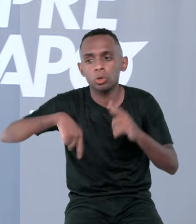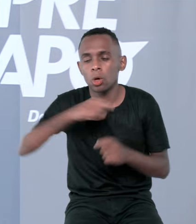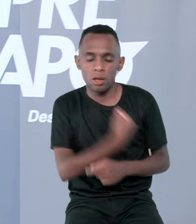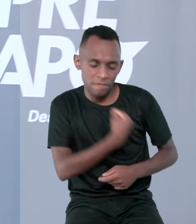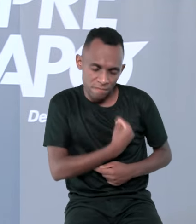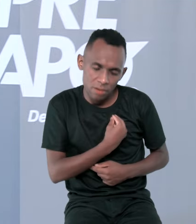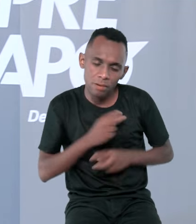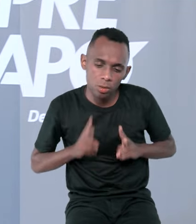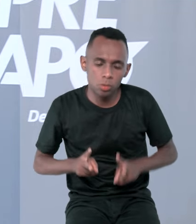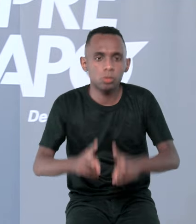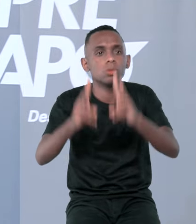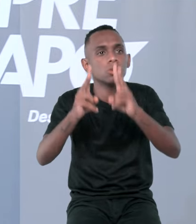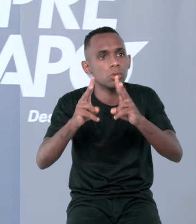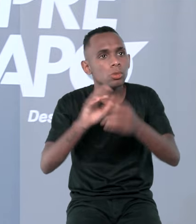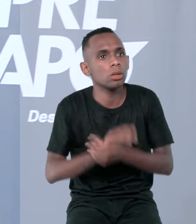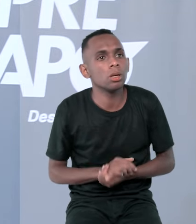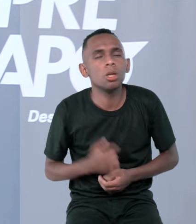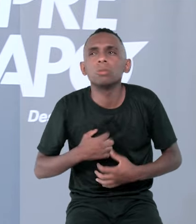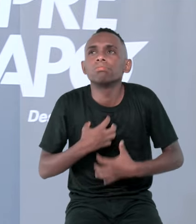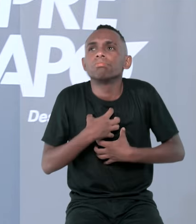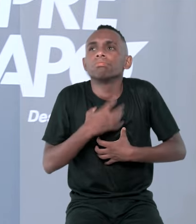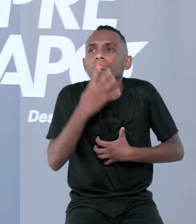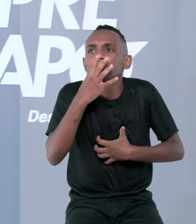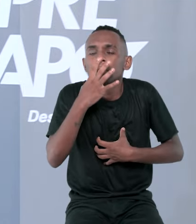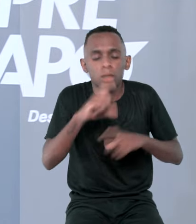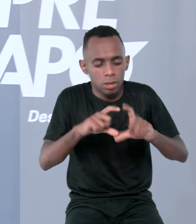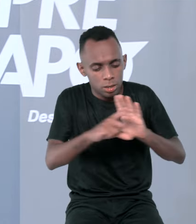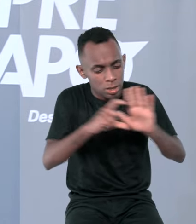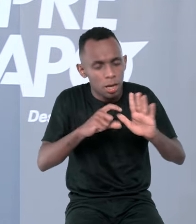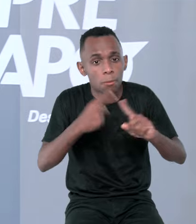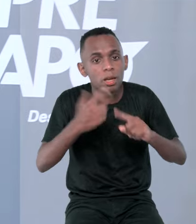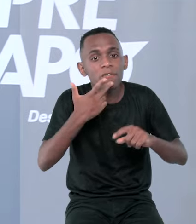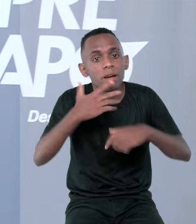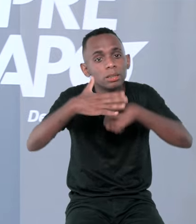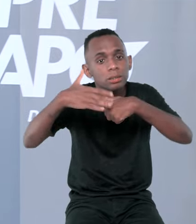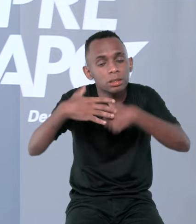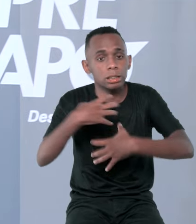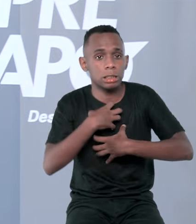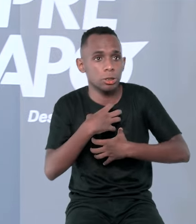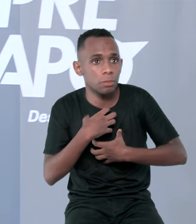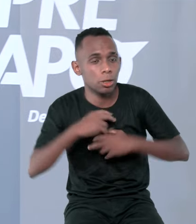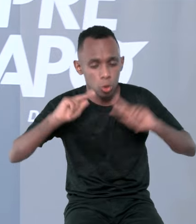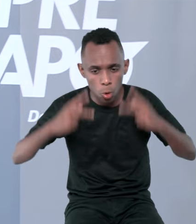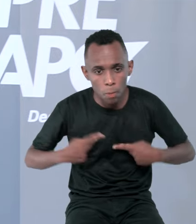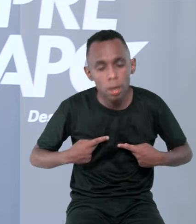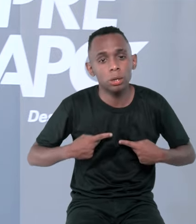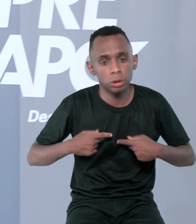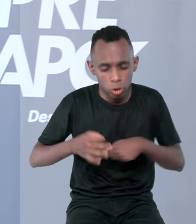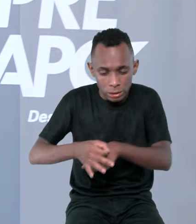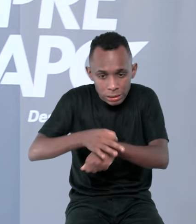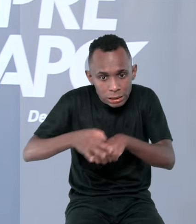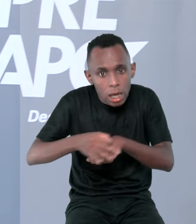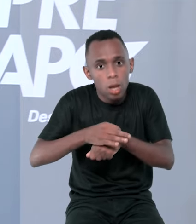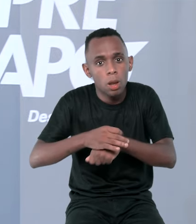vivos. Essa parte do livro me fisgou porque fala de afeto e sentimento. O ser humano é feito de células, carne,